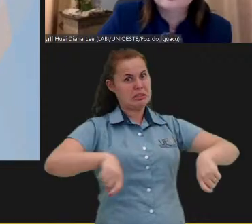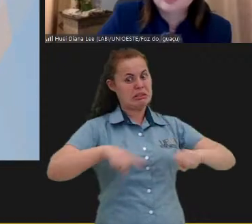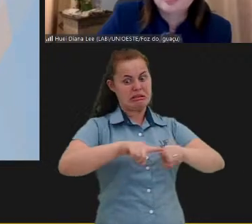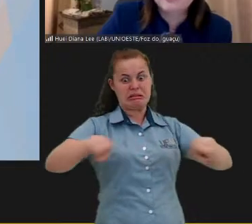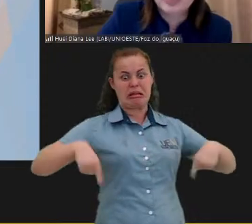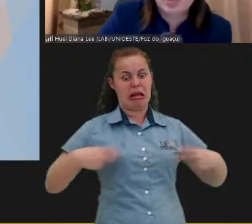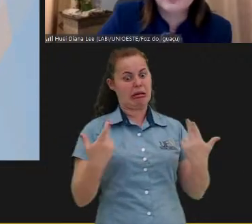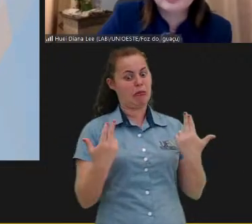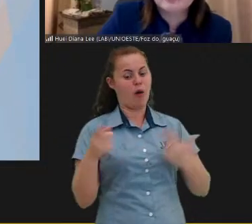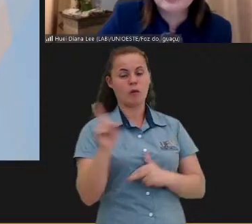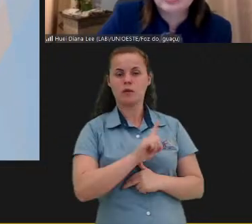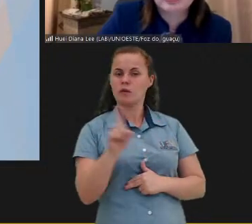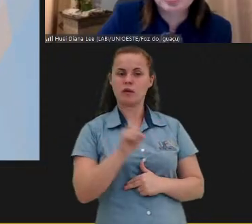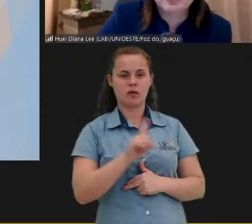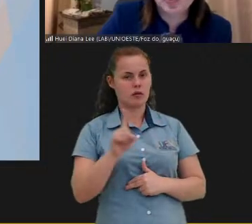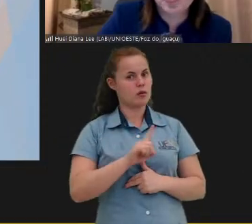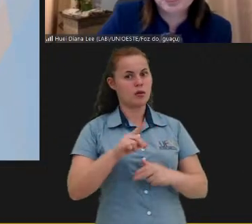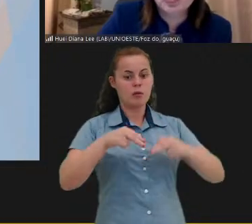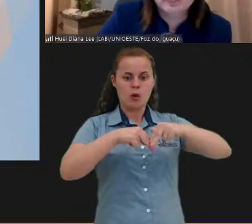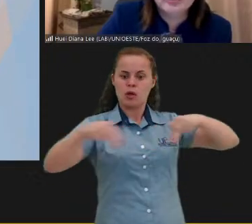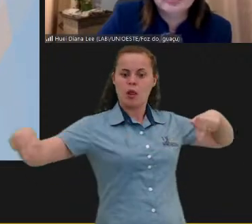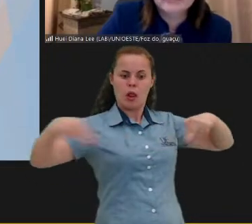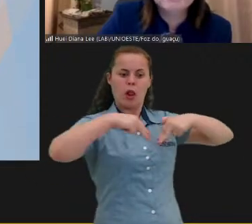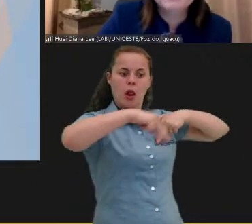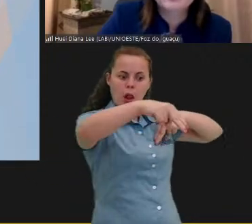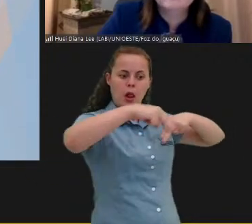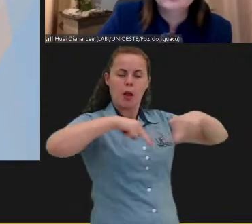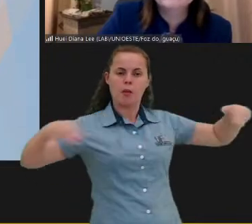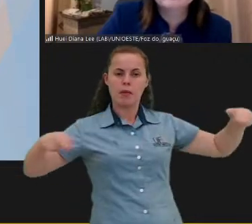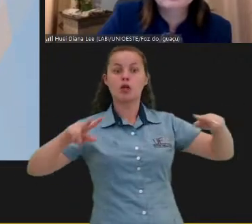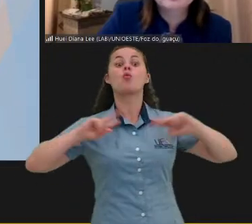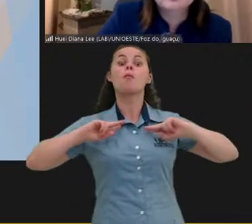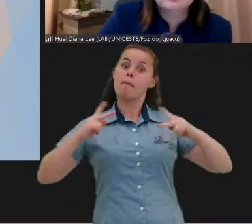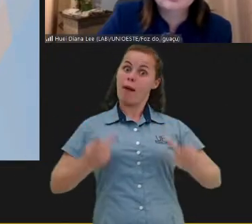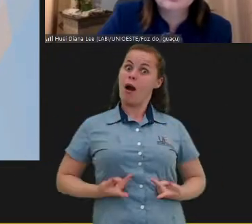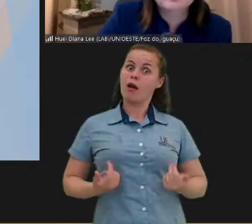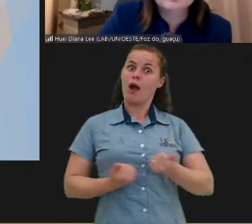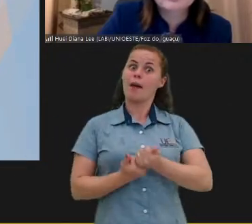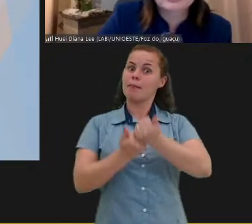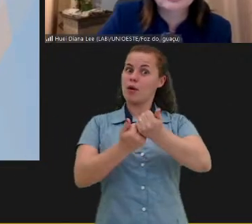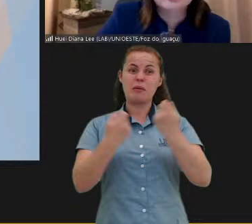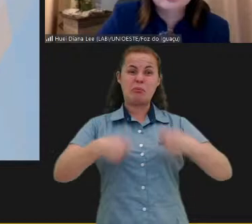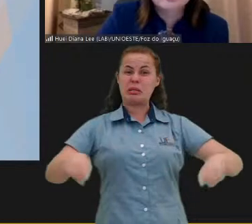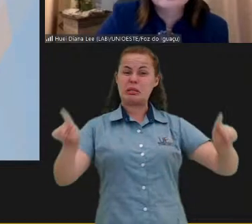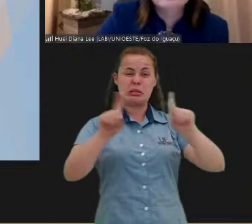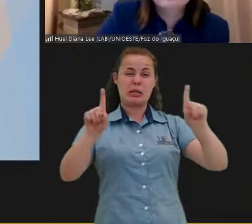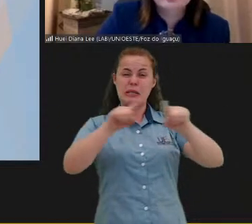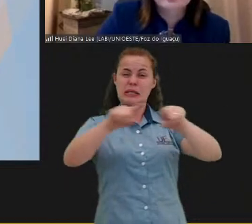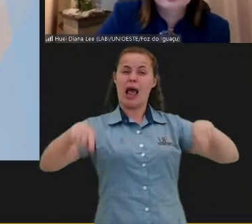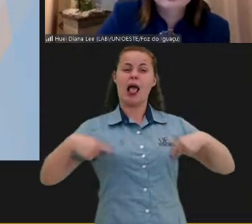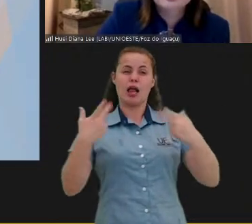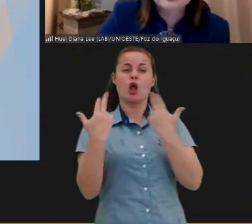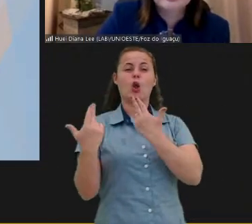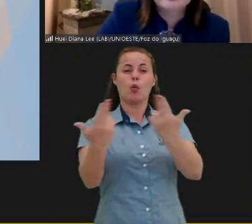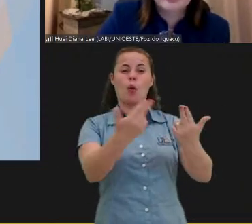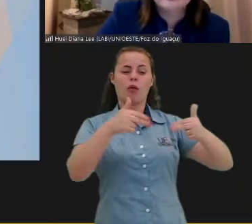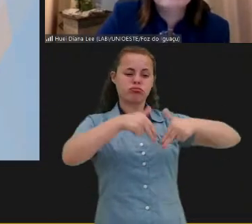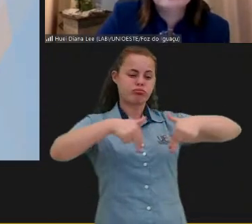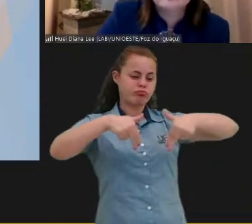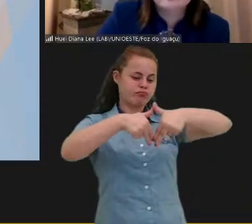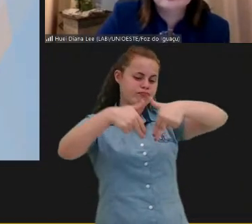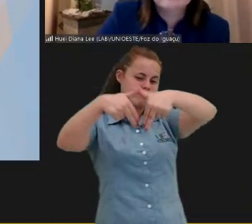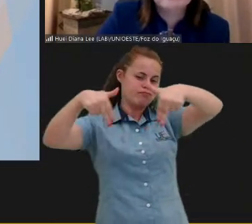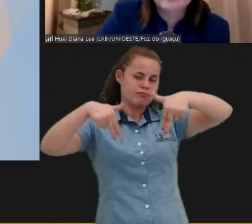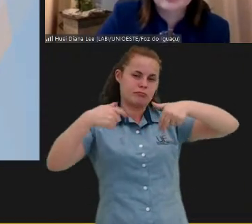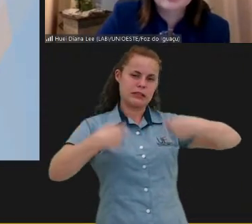sala. Sempre há uma equipe, claro, de apoio humana, mas não precisaria estar na mesma sala. Então, onde que a IA